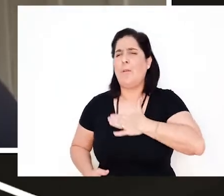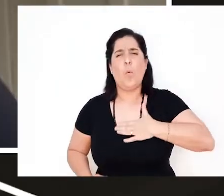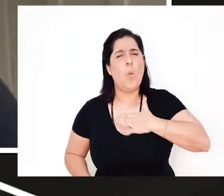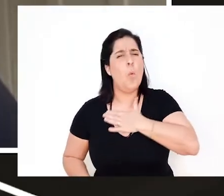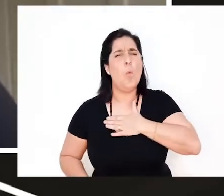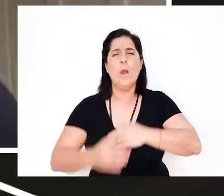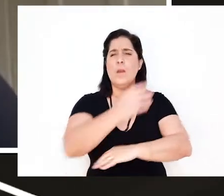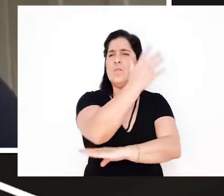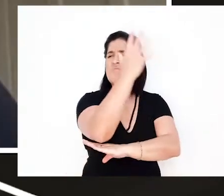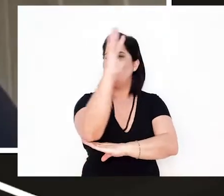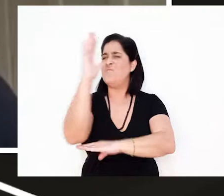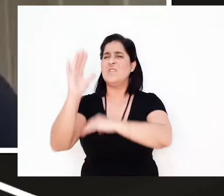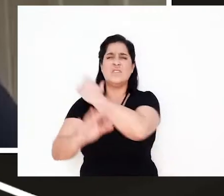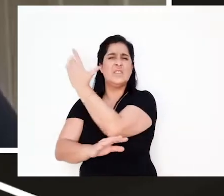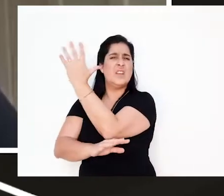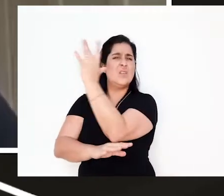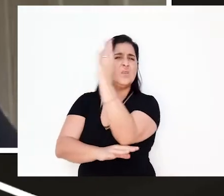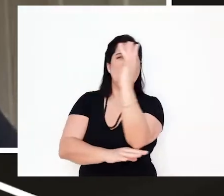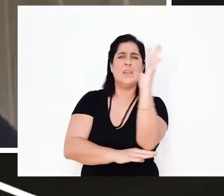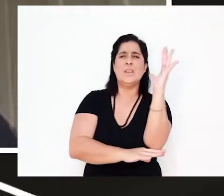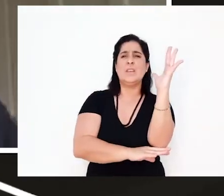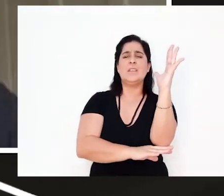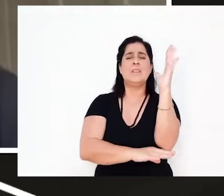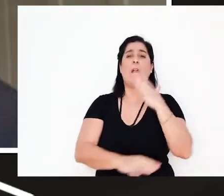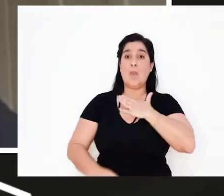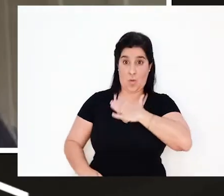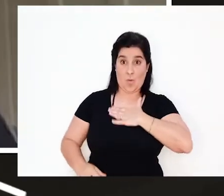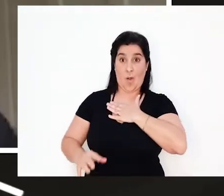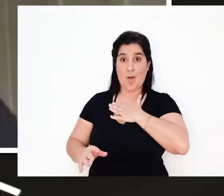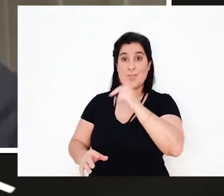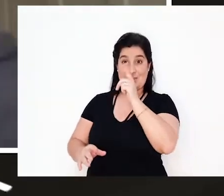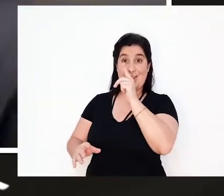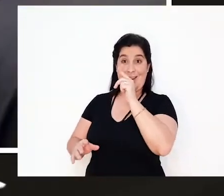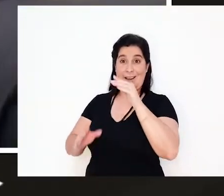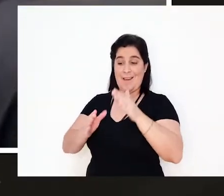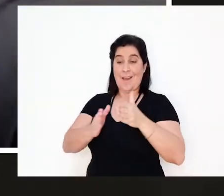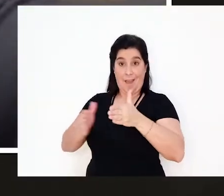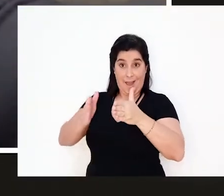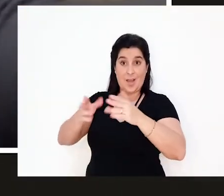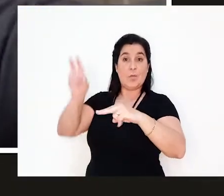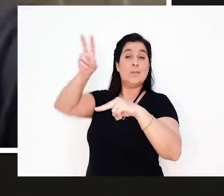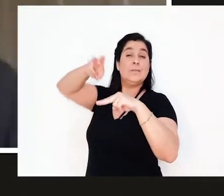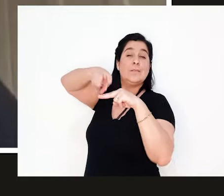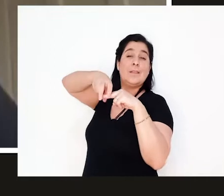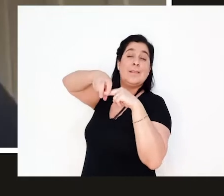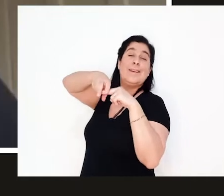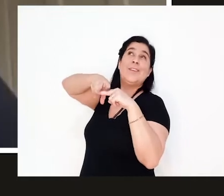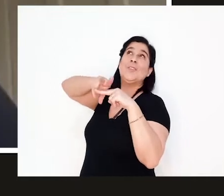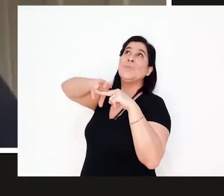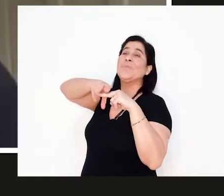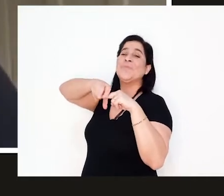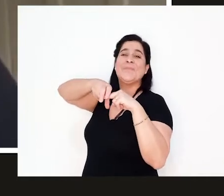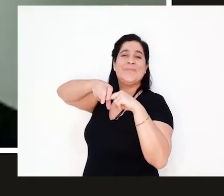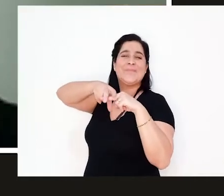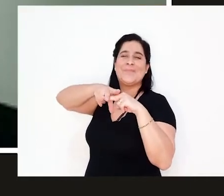natureza, da água, eu gosto demais. Gosto muito mesmo de chegar e sentar na beira da água, enfiar os pés e ficar lá só assim. Para mim